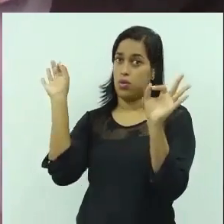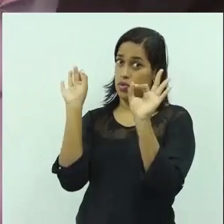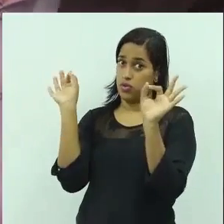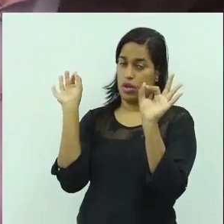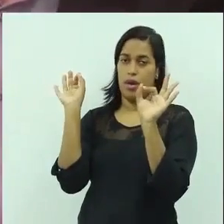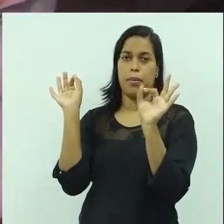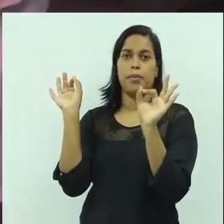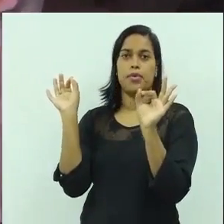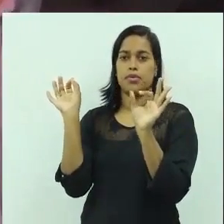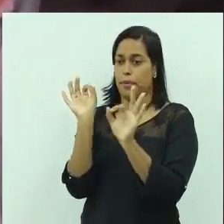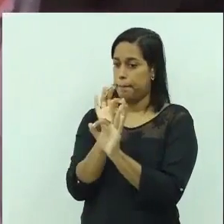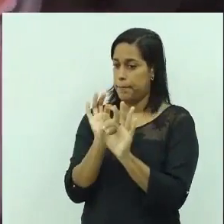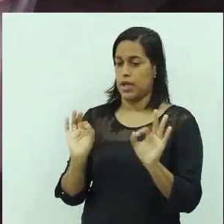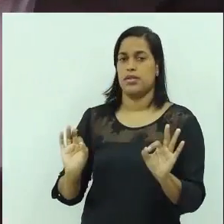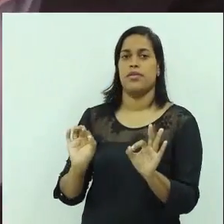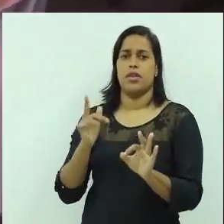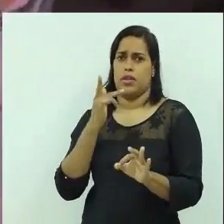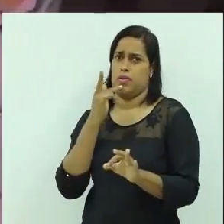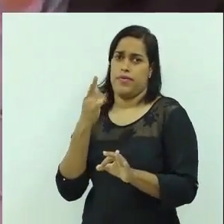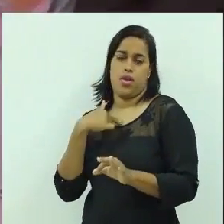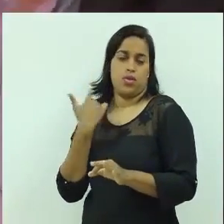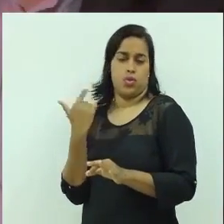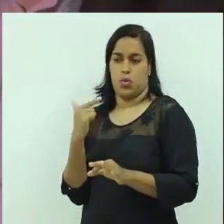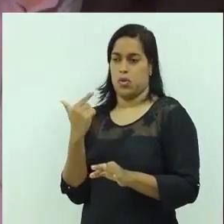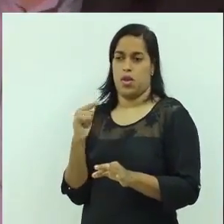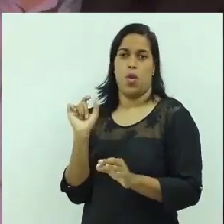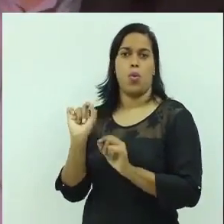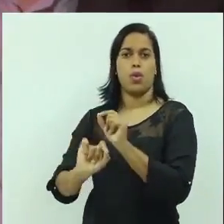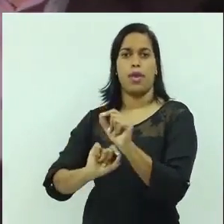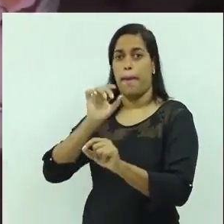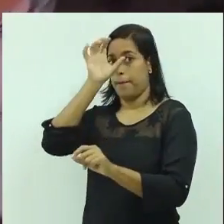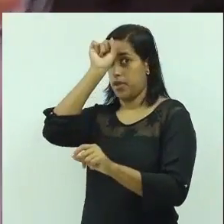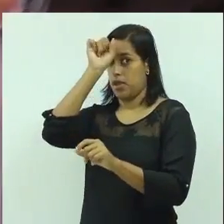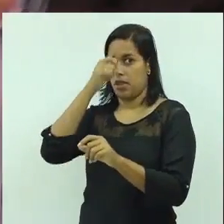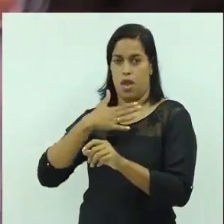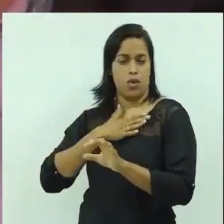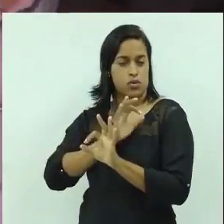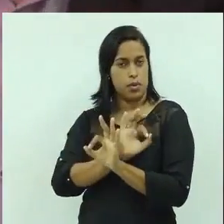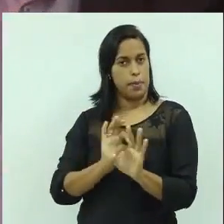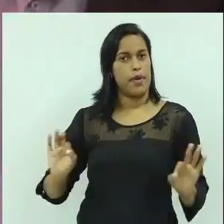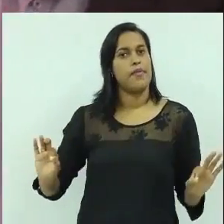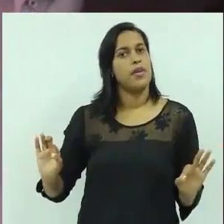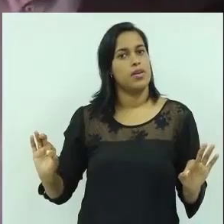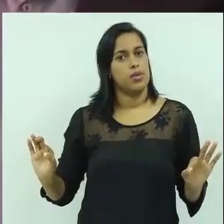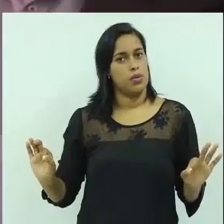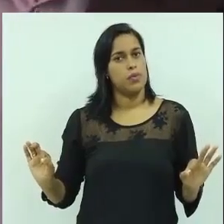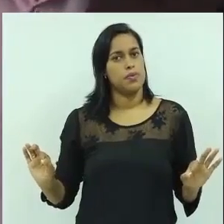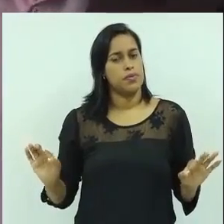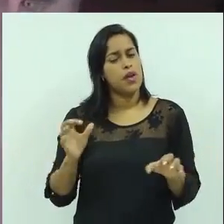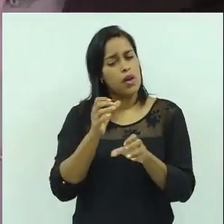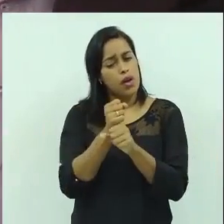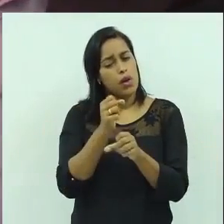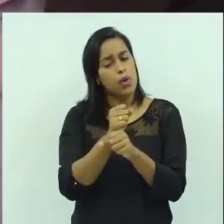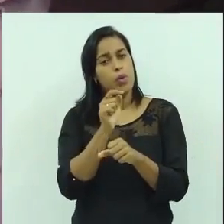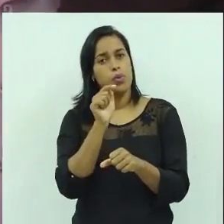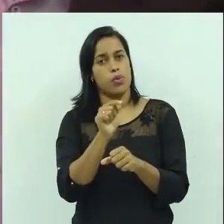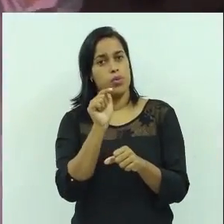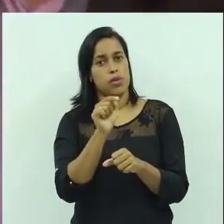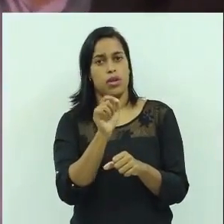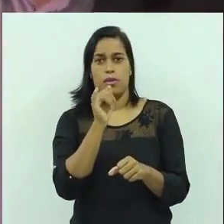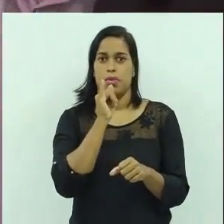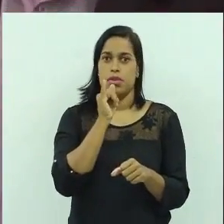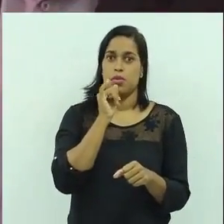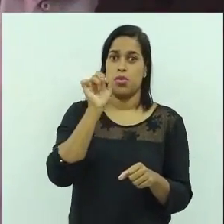extremo da excelência, você está dizendo, eu não tenho mais o que aprender, eu sou perfeito. Então, calcula aí um 8,